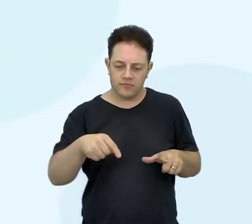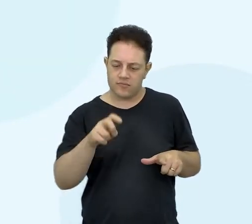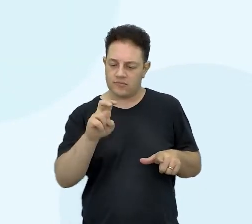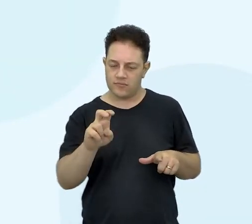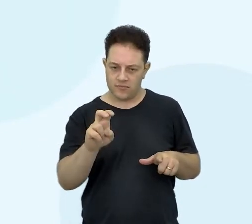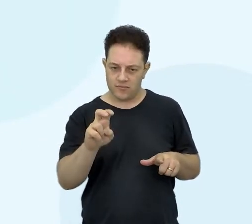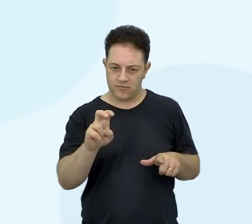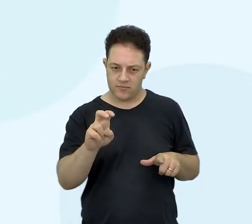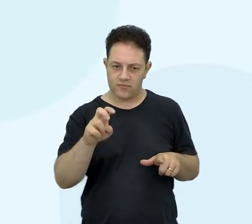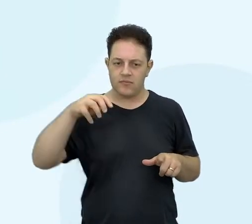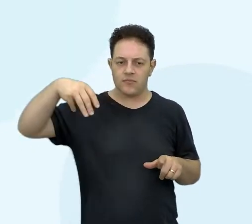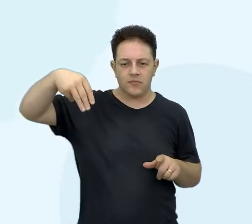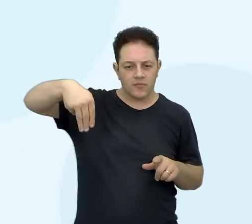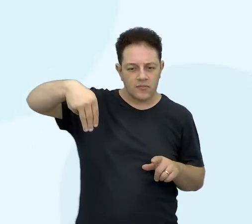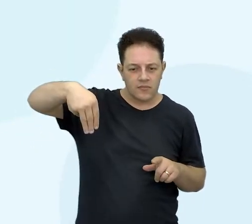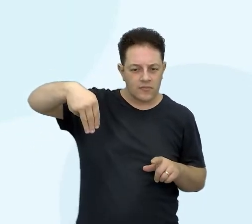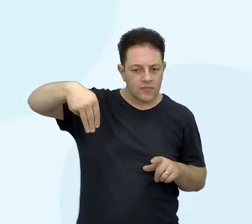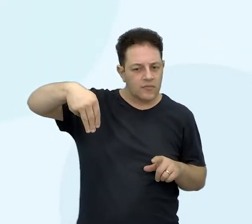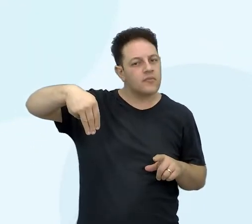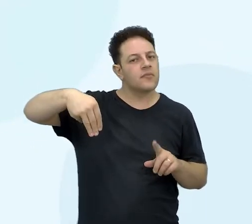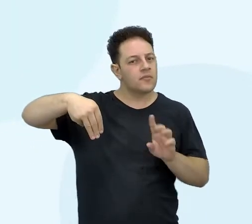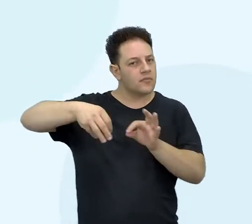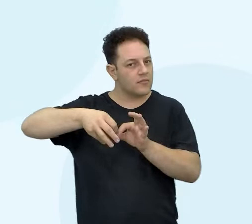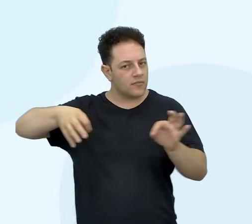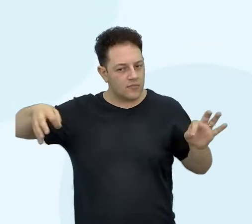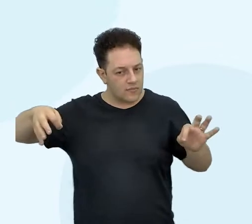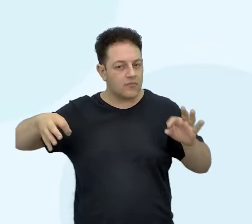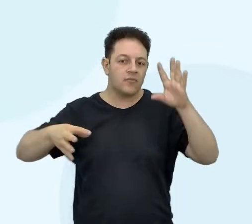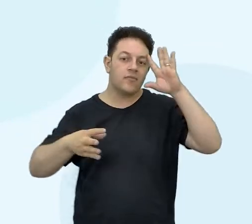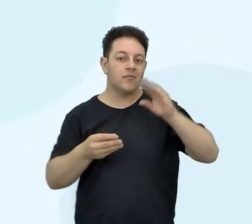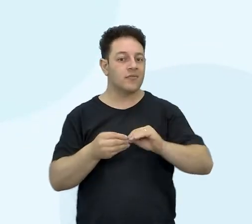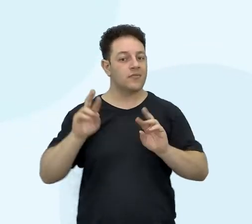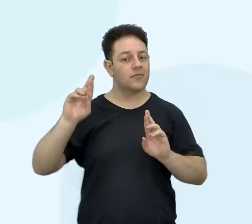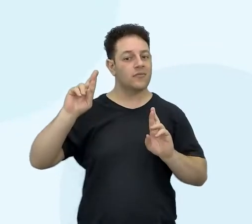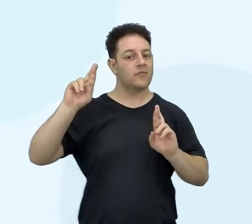2,5 metros, já percebeu que há uma